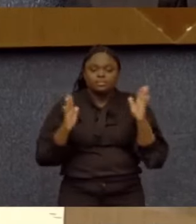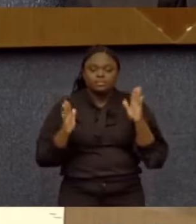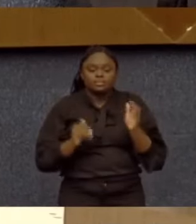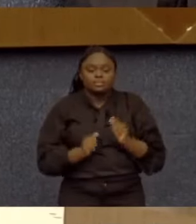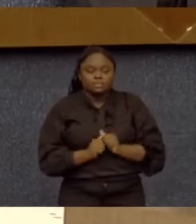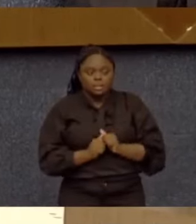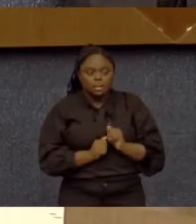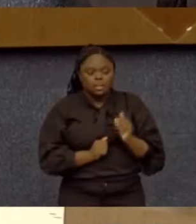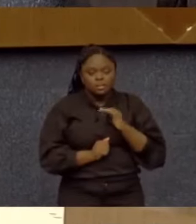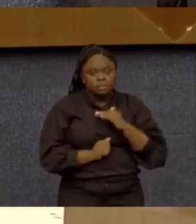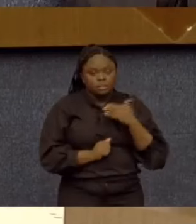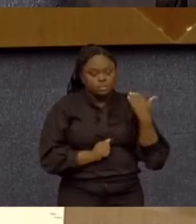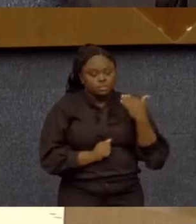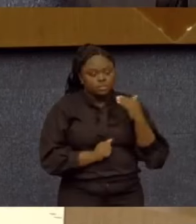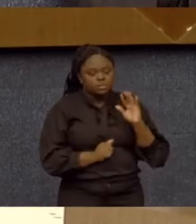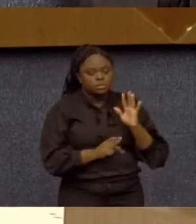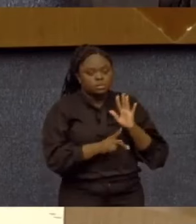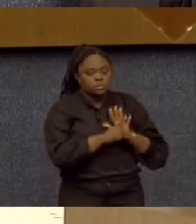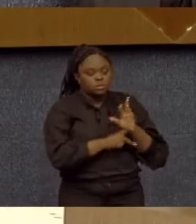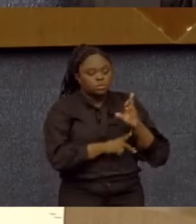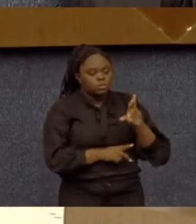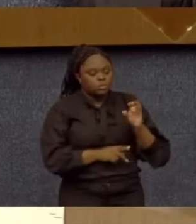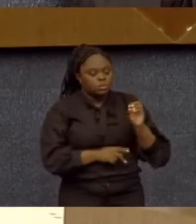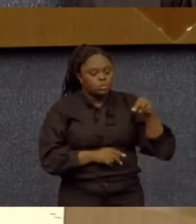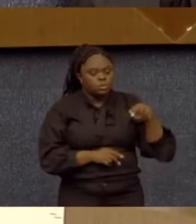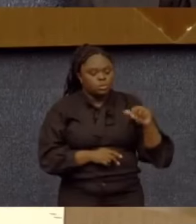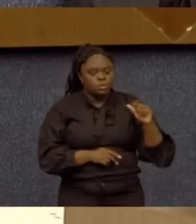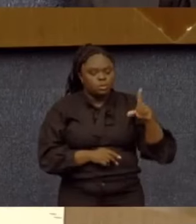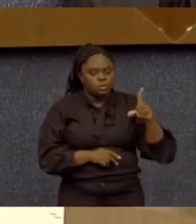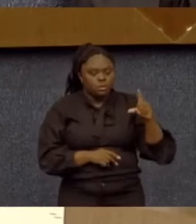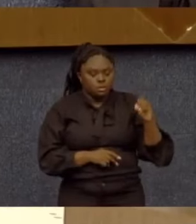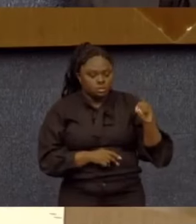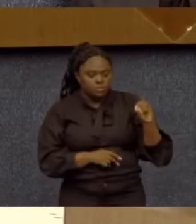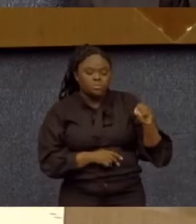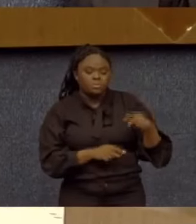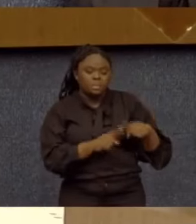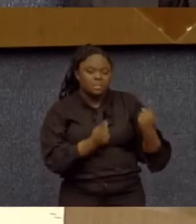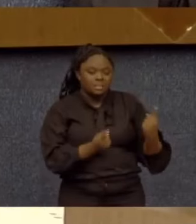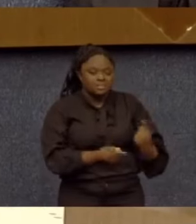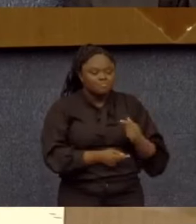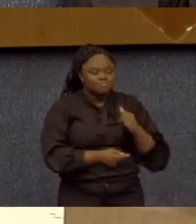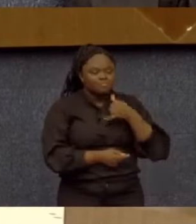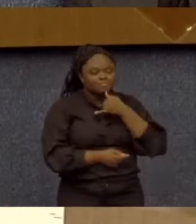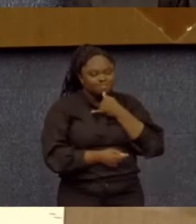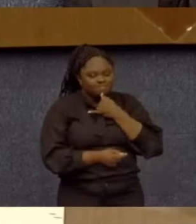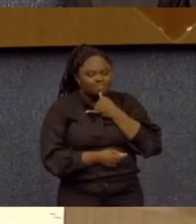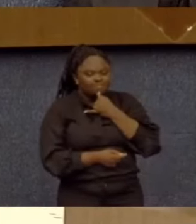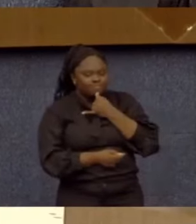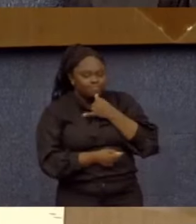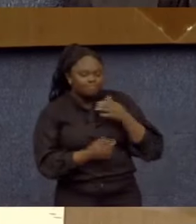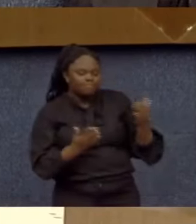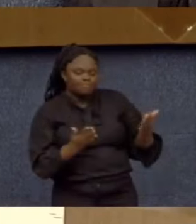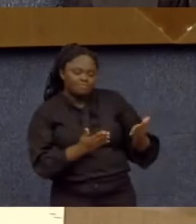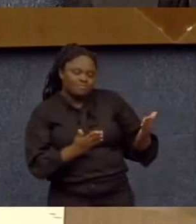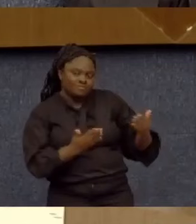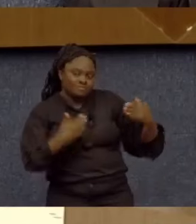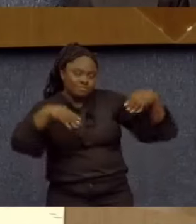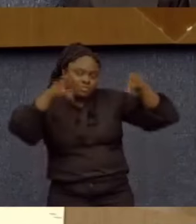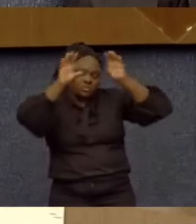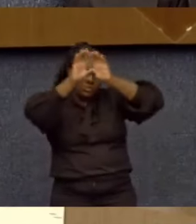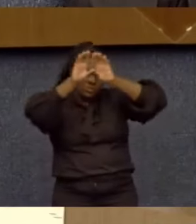nós tivemos do Ronaldo Trombone, que estaria aqui conosco hoje. Mas, infelizmente, ele agora está tocando no